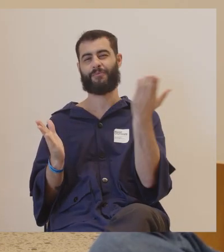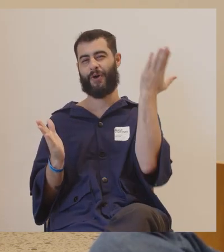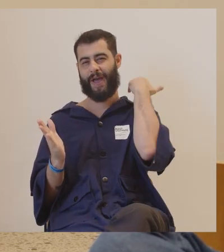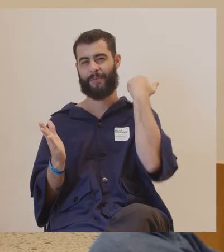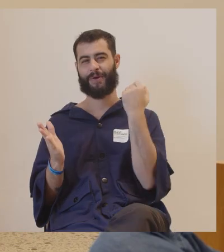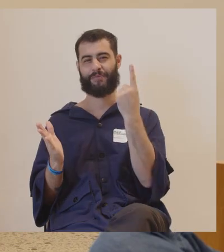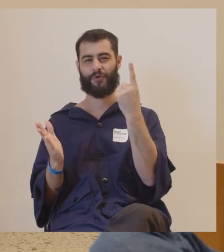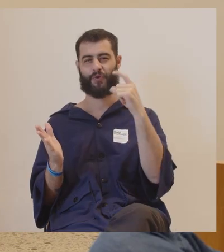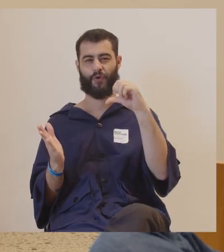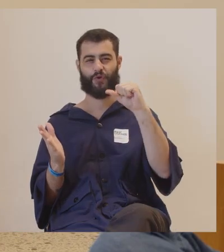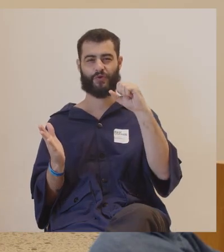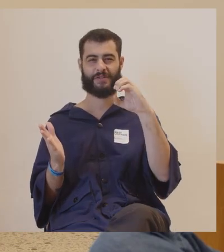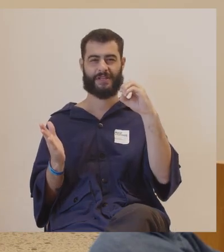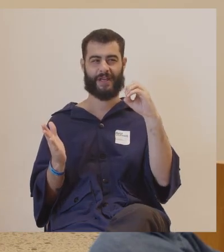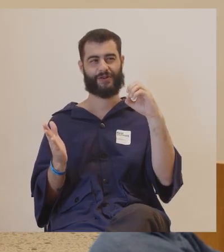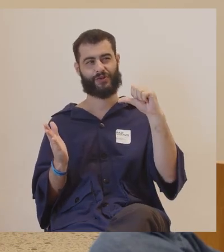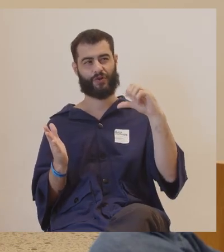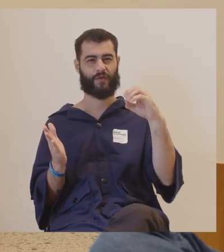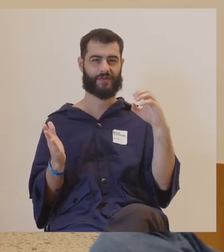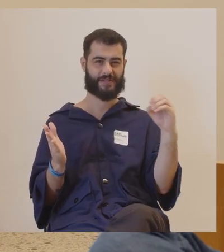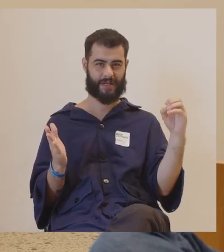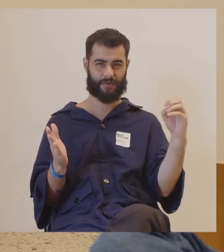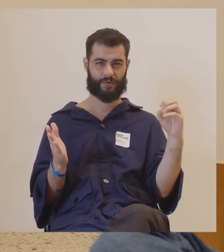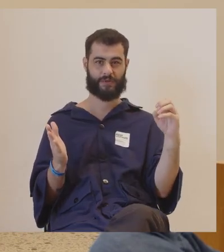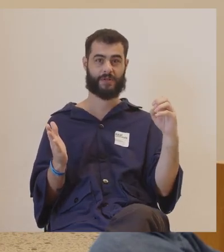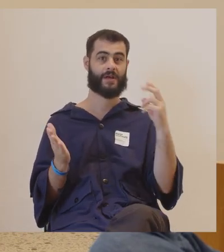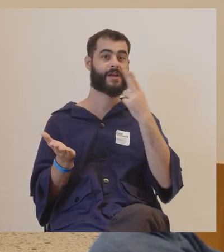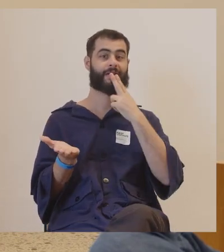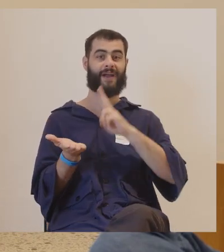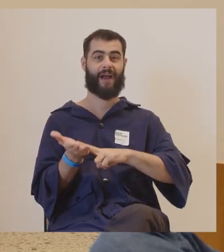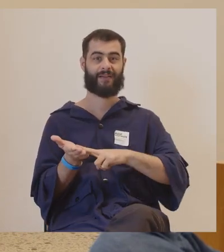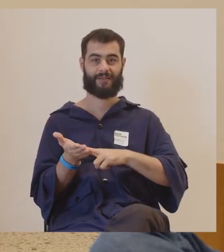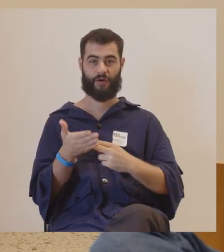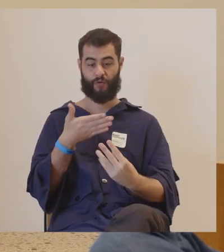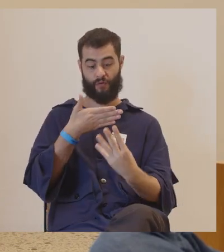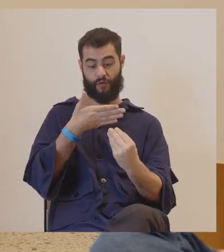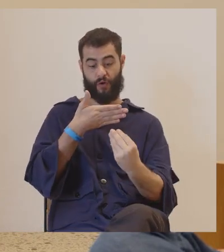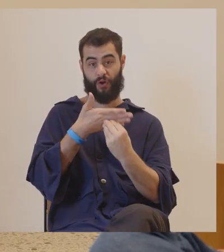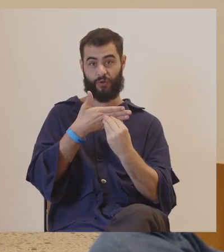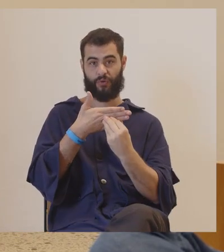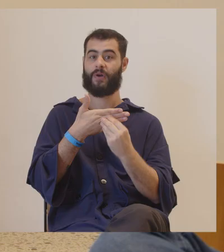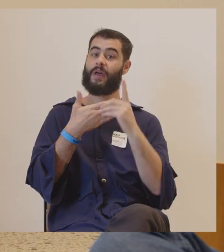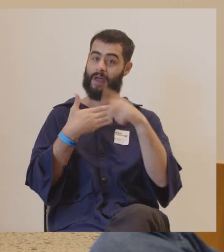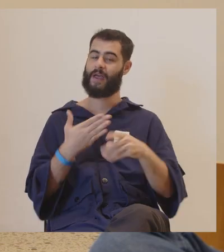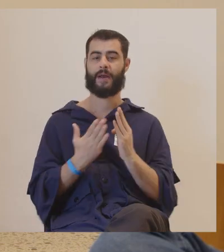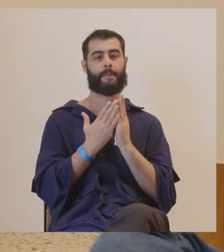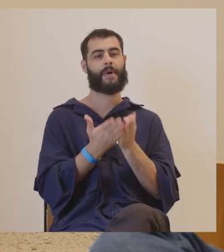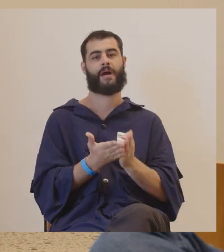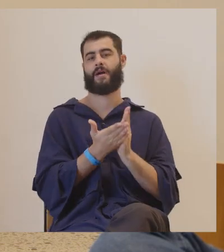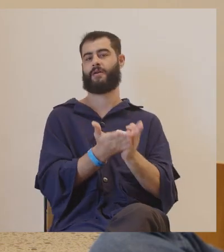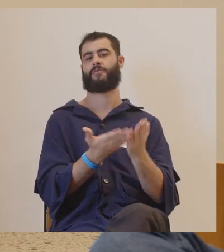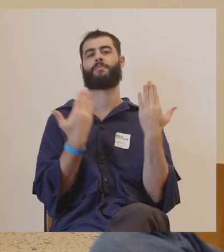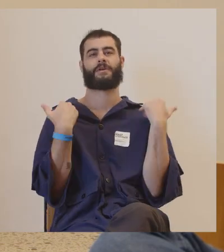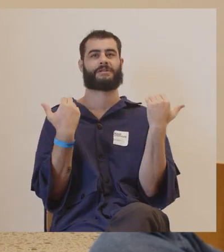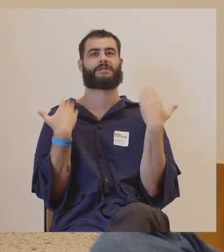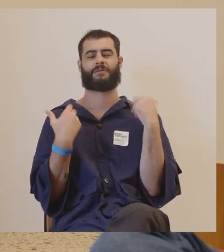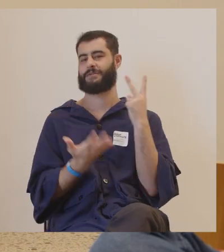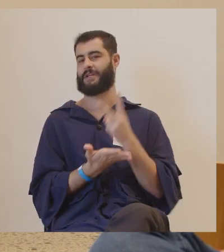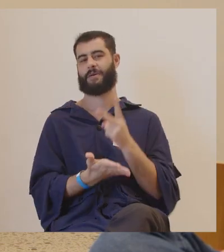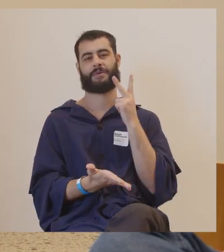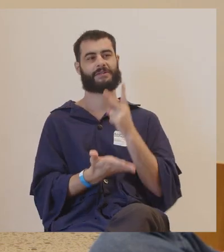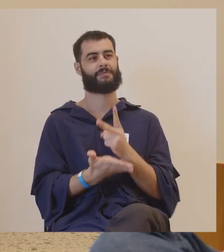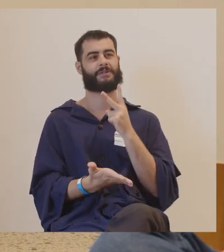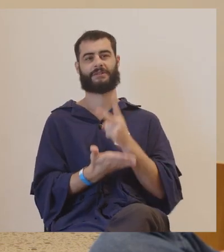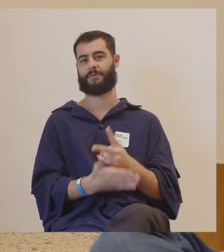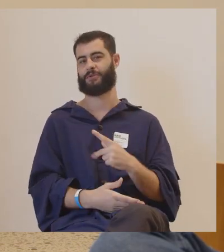XIX, cenas de passeios de barco estavam em todo lugar, né? Todo lugar. Inclusive, assim,